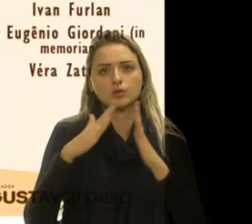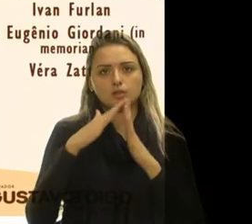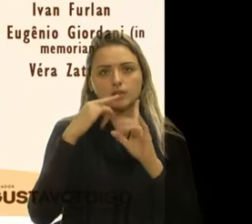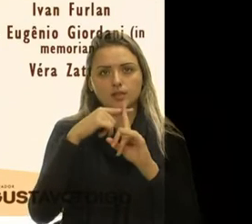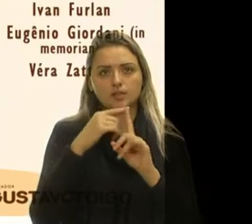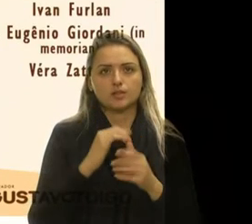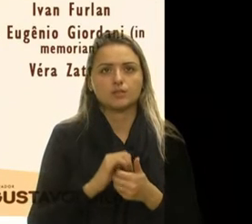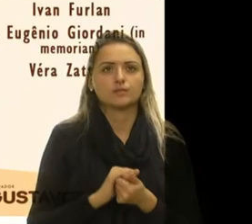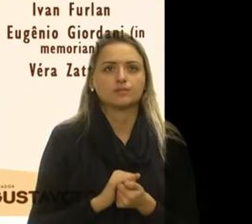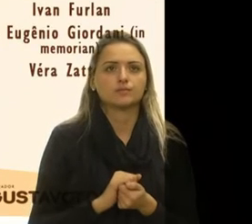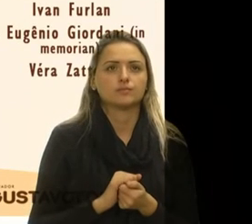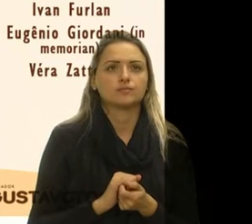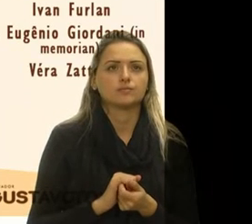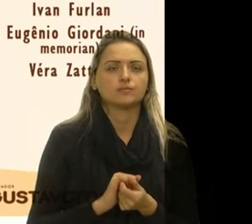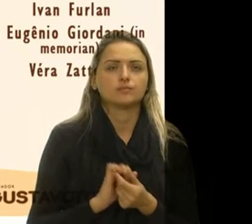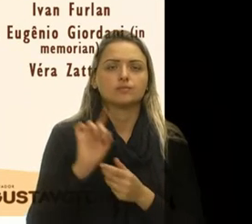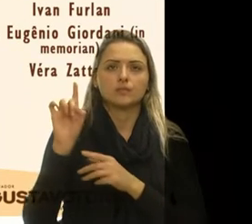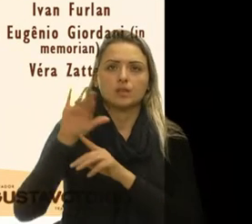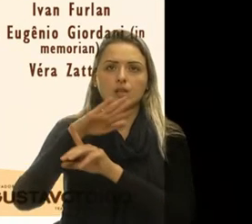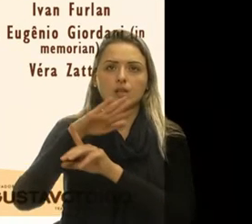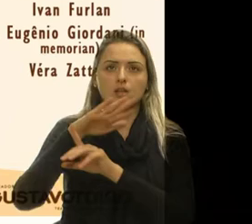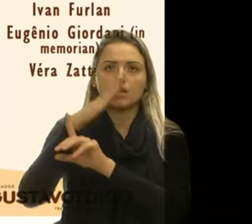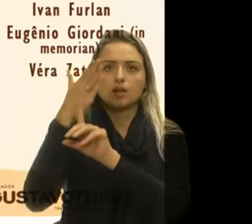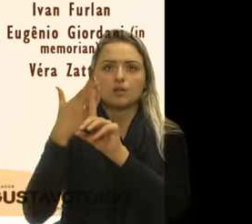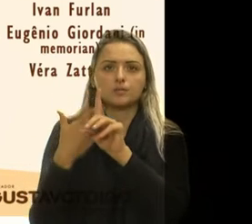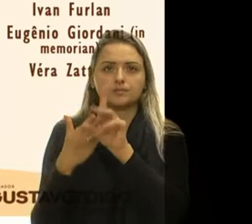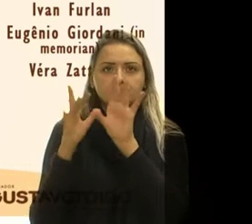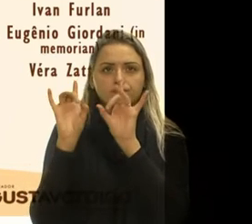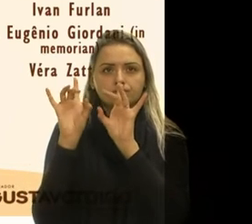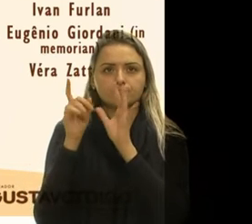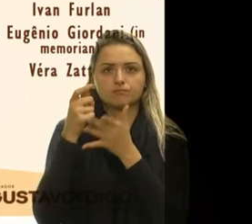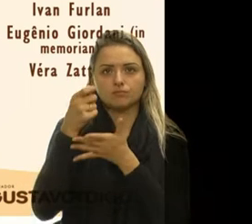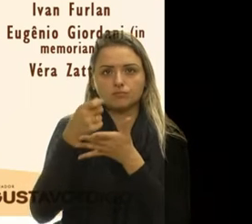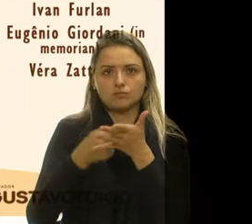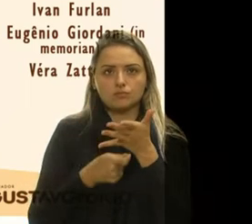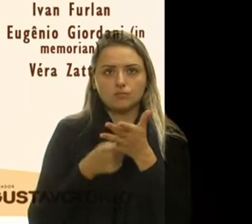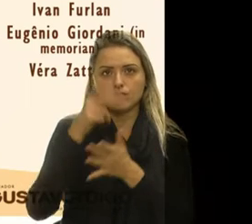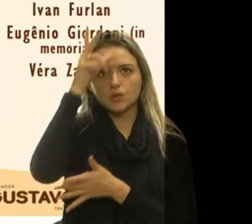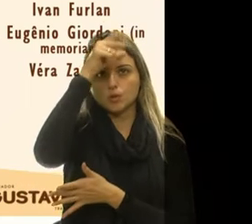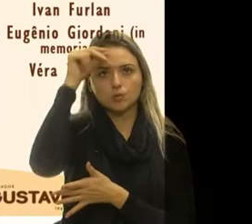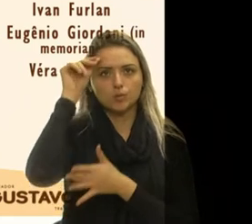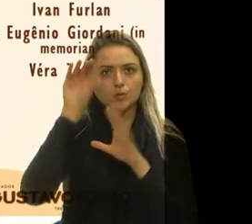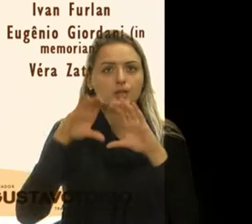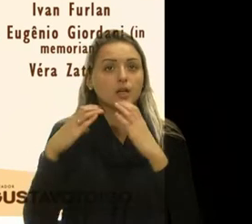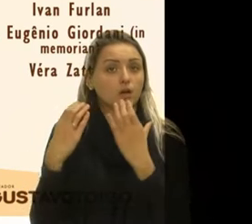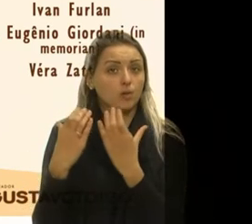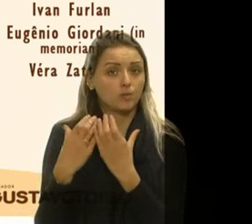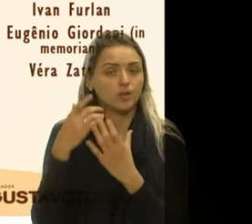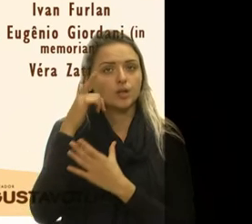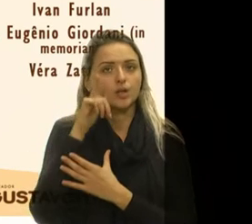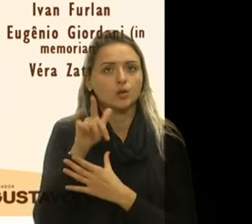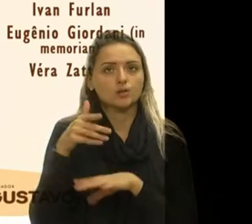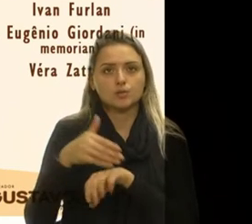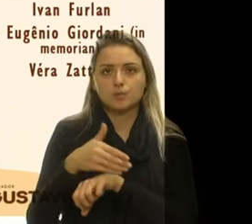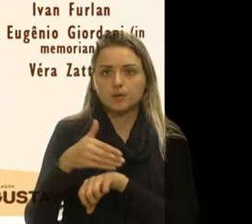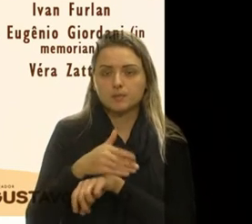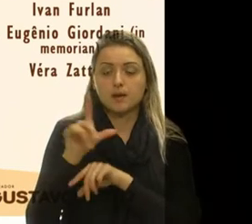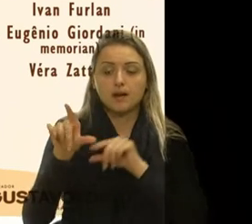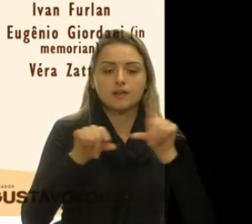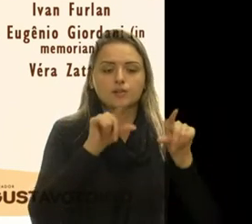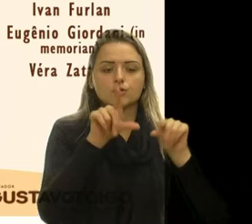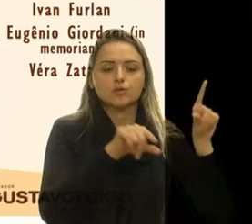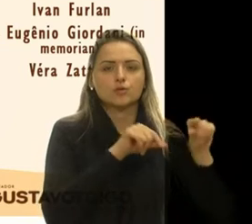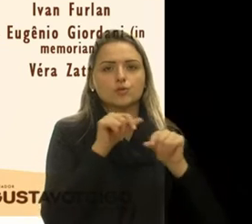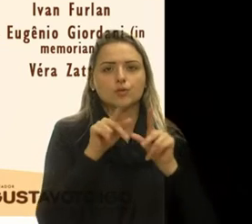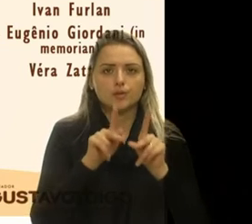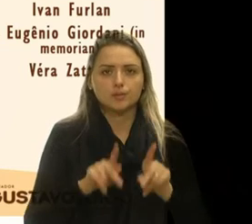Pellegrino. A honraria especial foi um concurso público onde a comunidade pôde trabalhar e escolher pessoas que